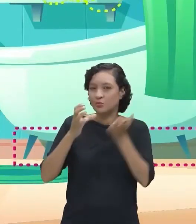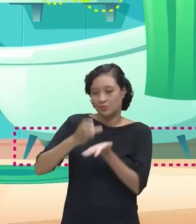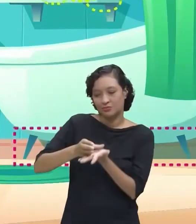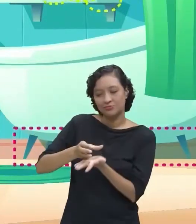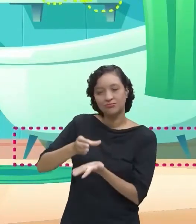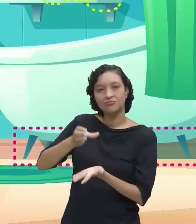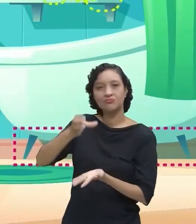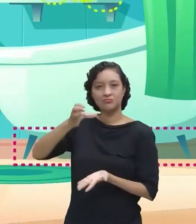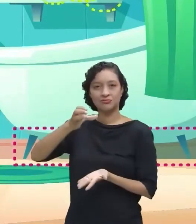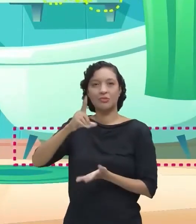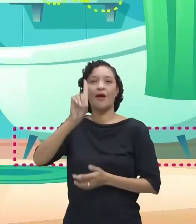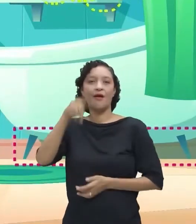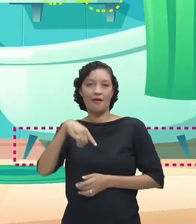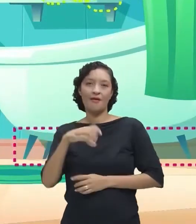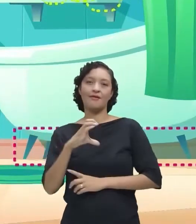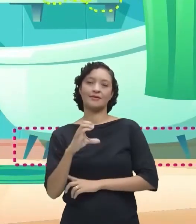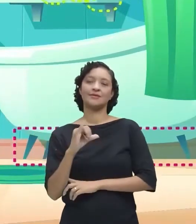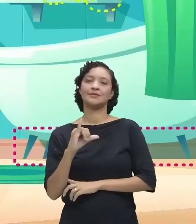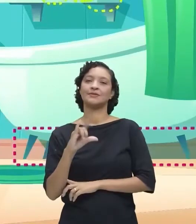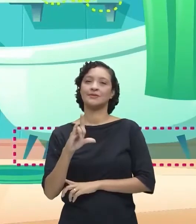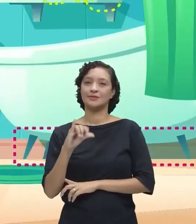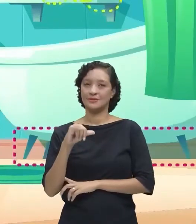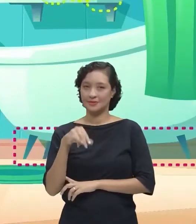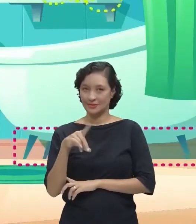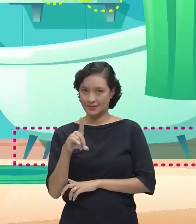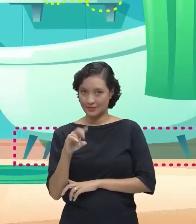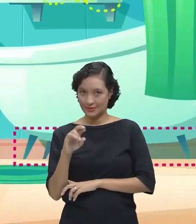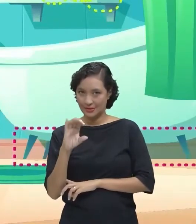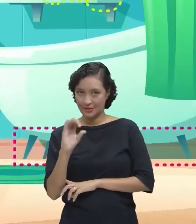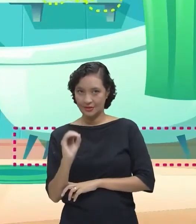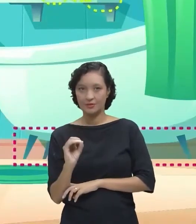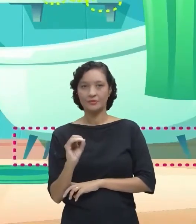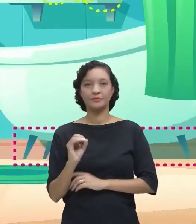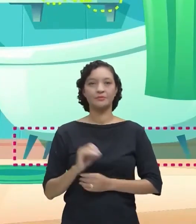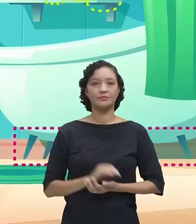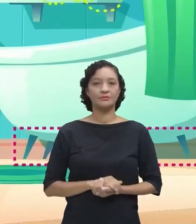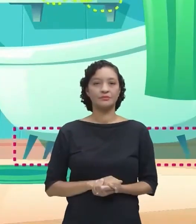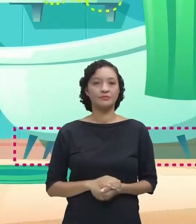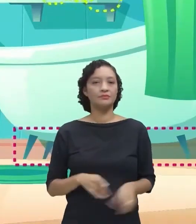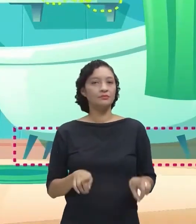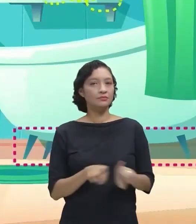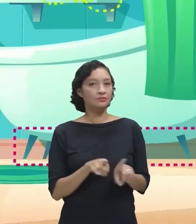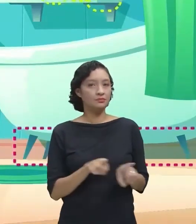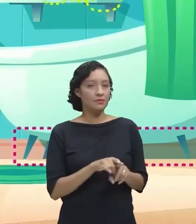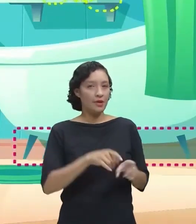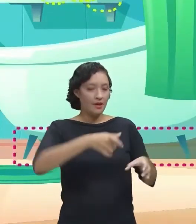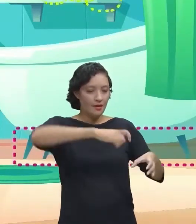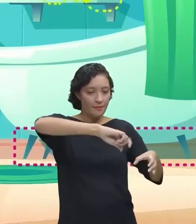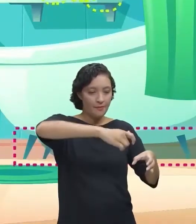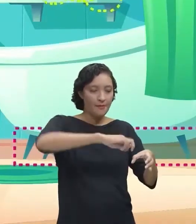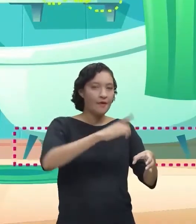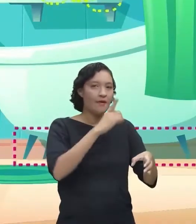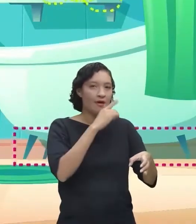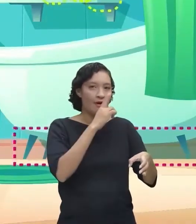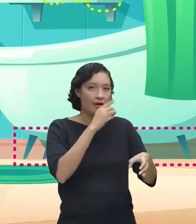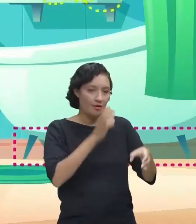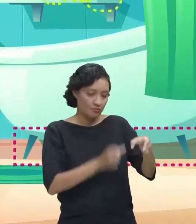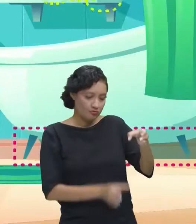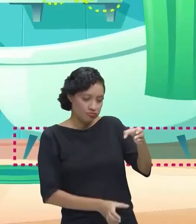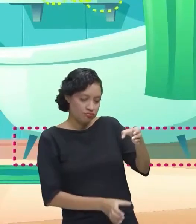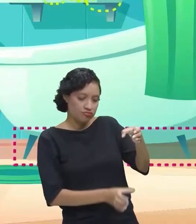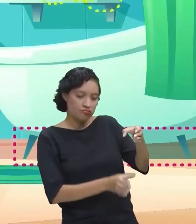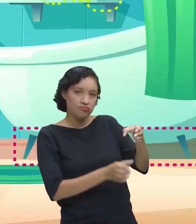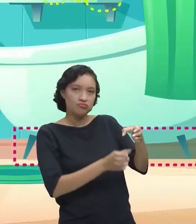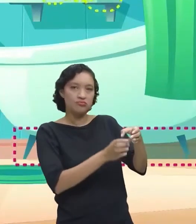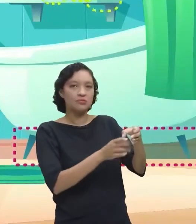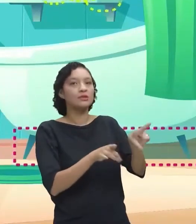ele é um cilindro. Ali, ó, barra da pia, o pezinho da pia que segura a pia,